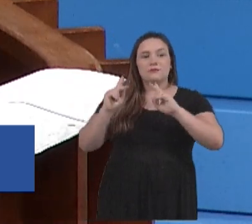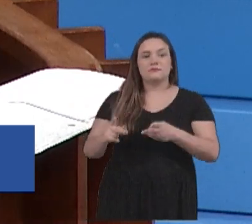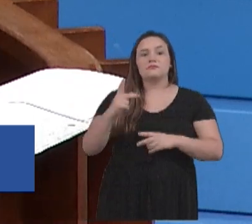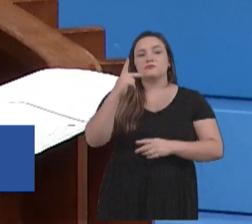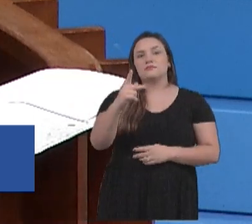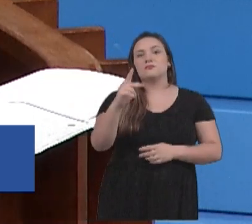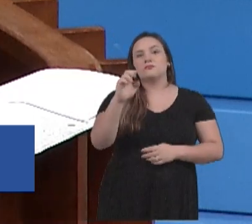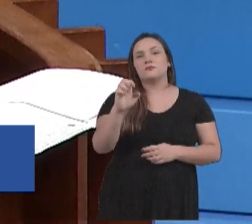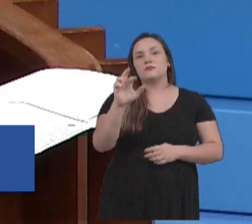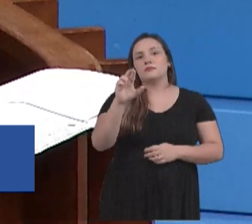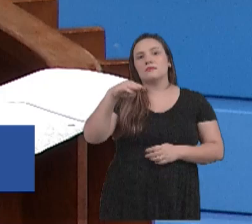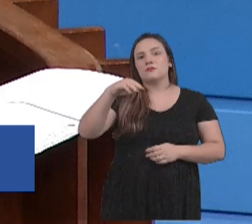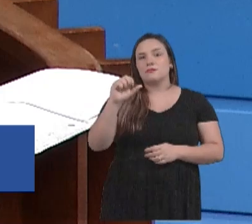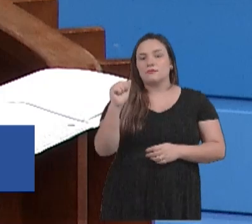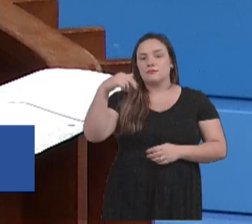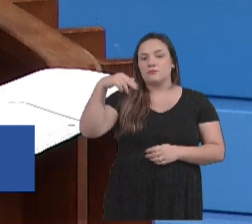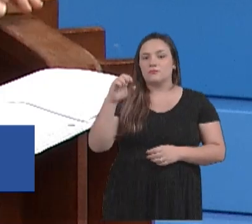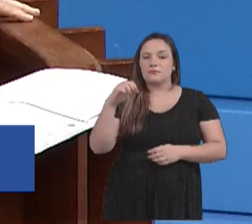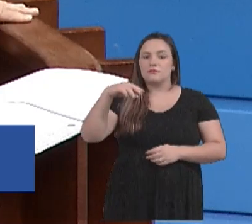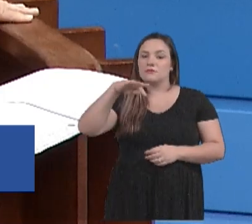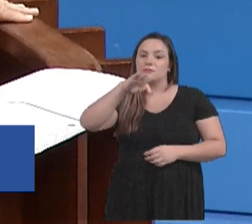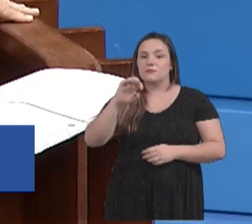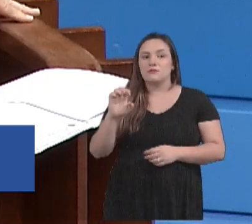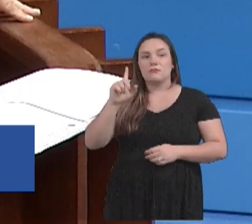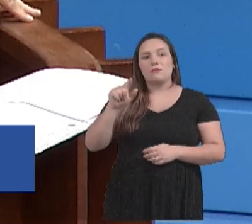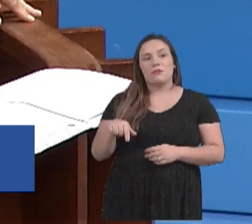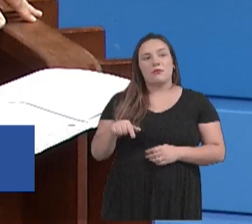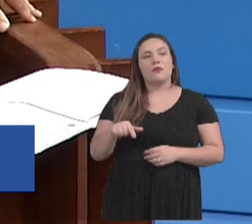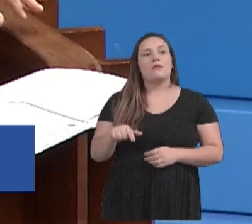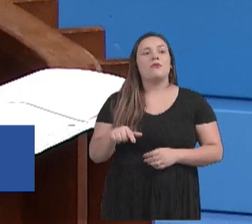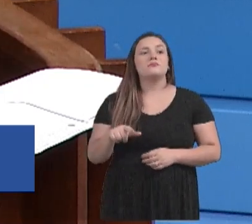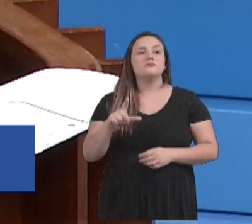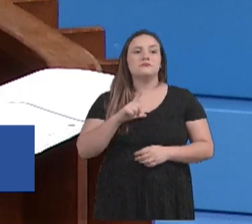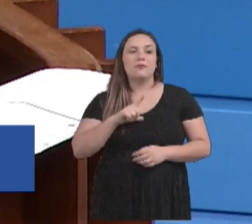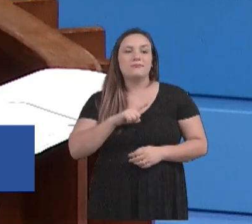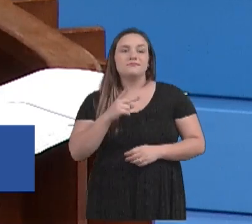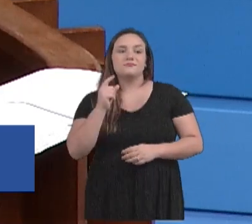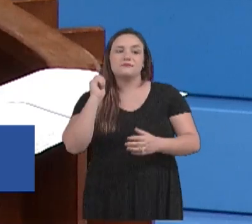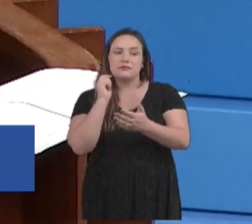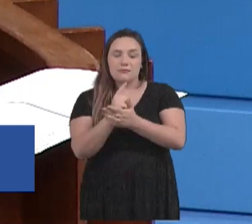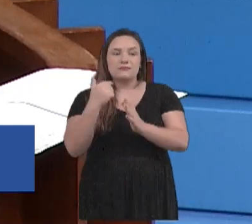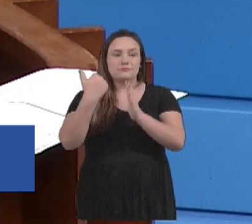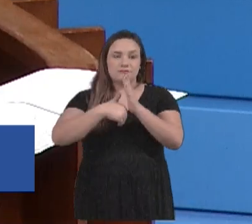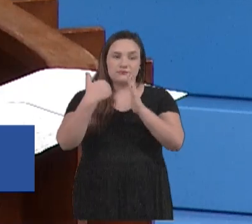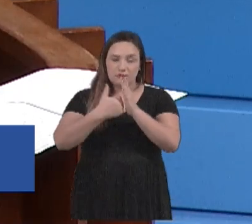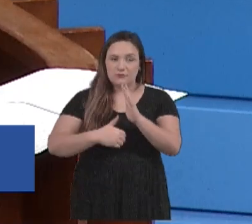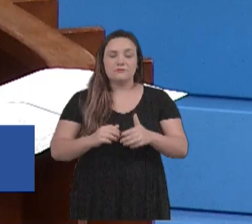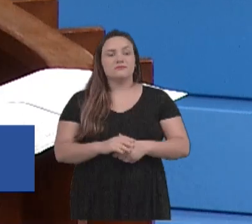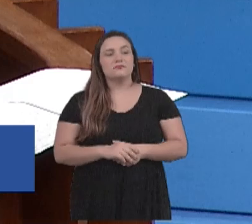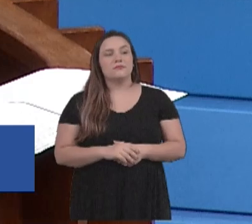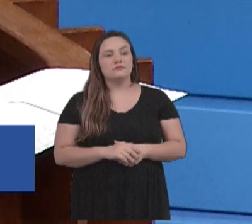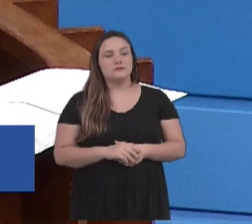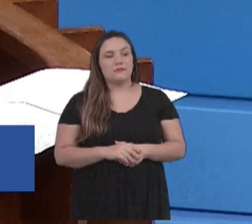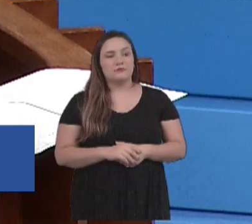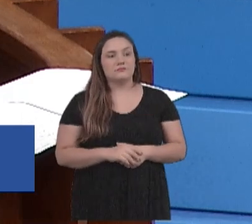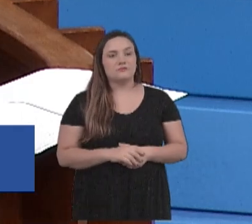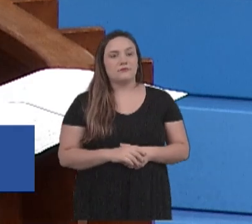é adicional de serviço, que sobre isso incide tanto a contribuição como